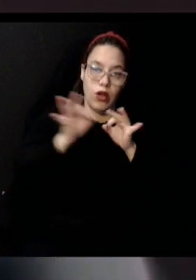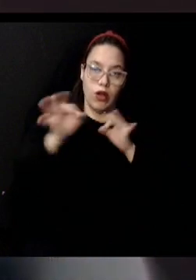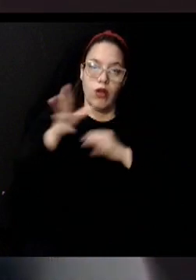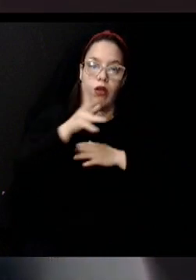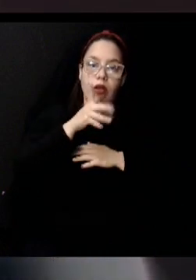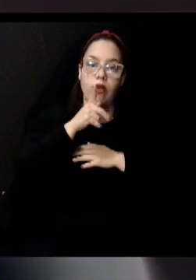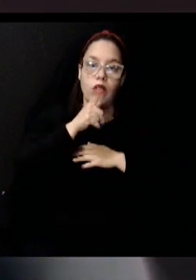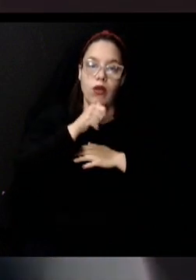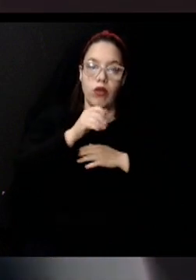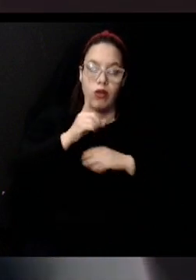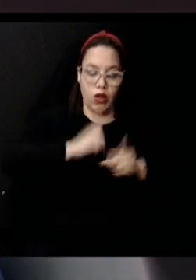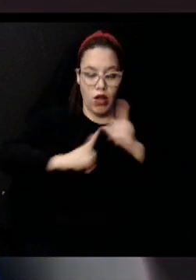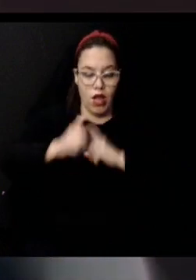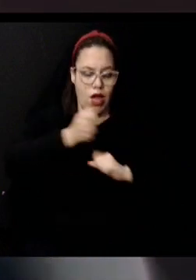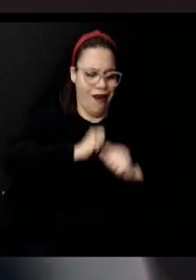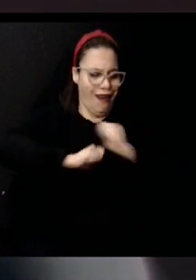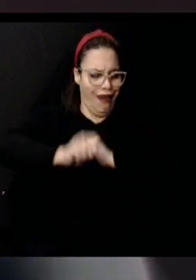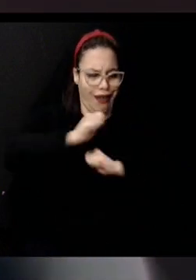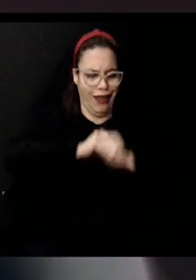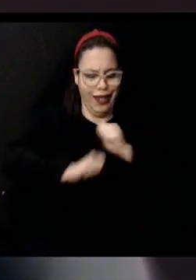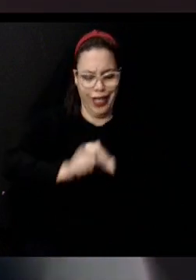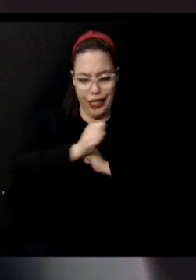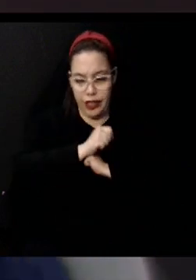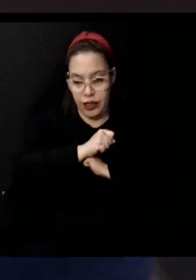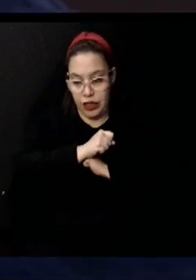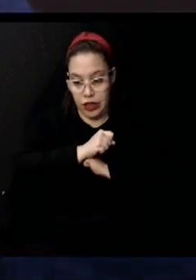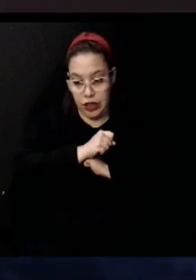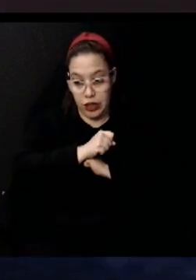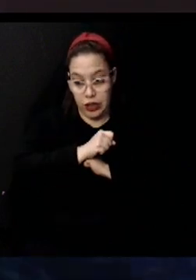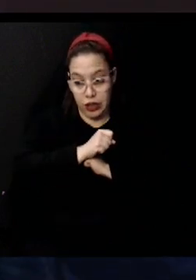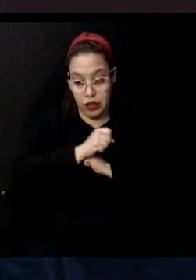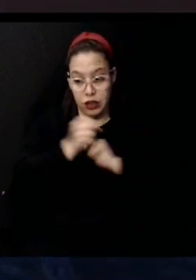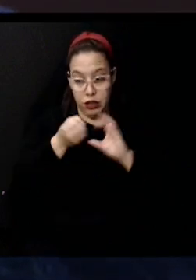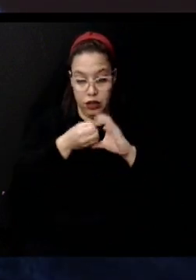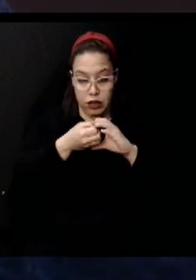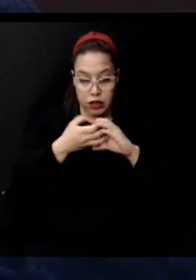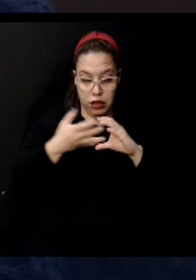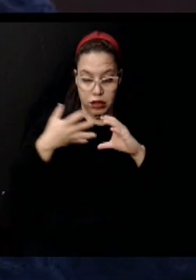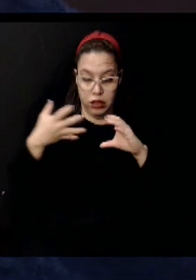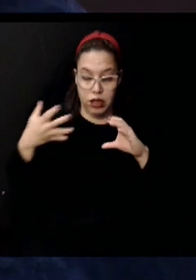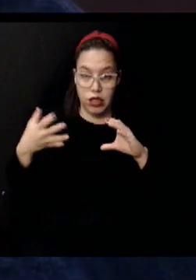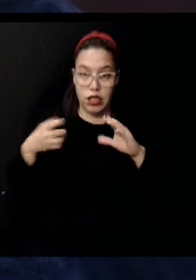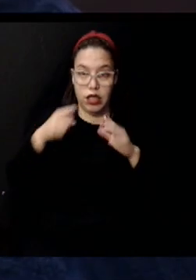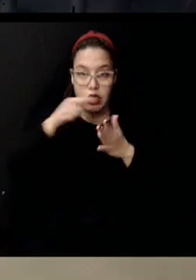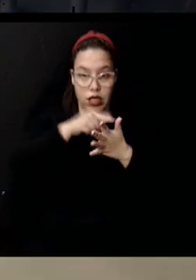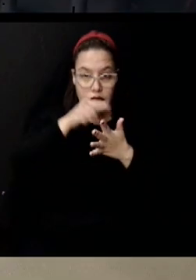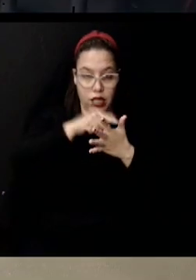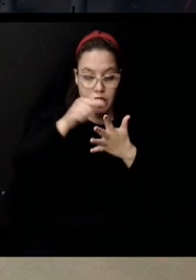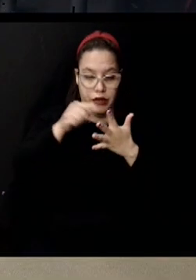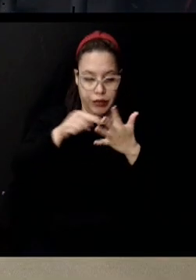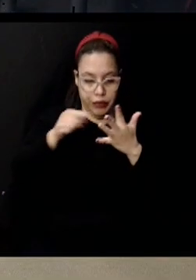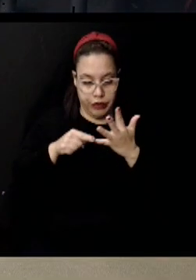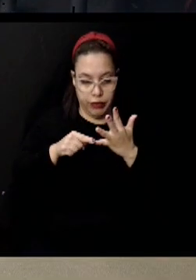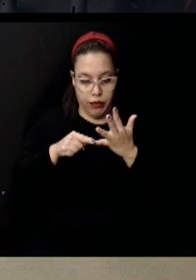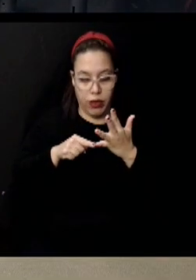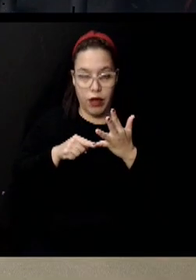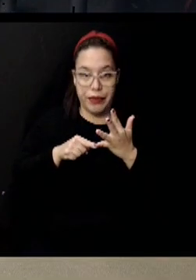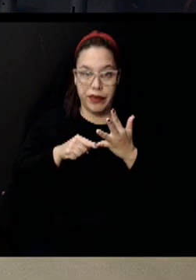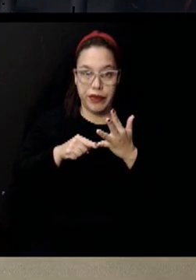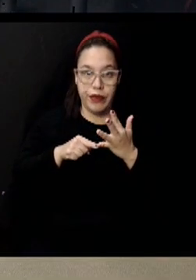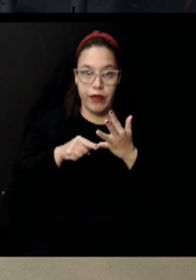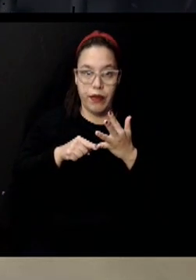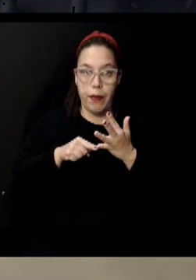a ansiedade, elas têm umas características mais bem pontuadas, né, mais É, mas é o transtorno de humor também,